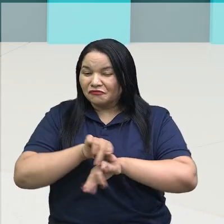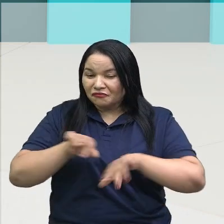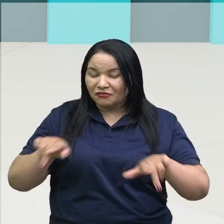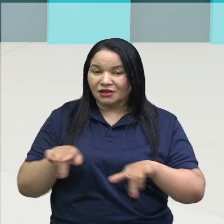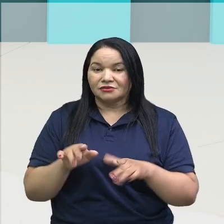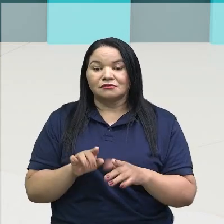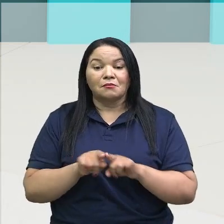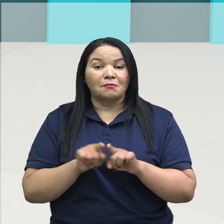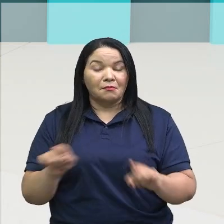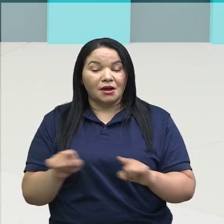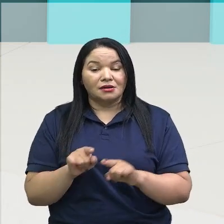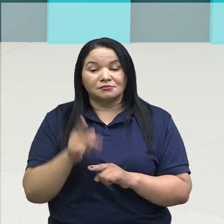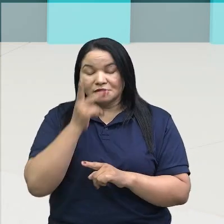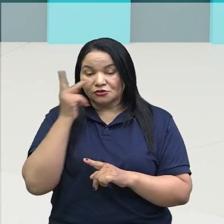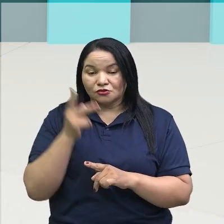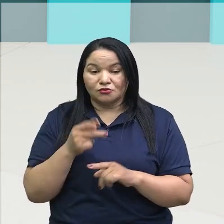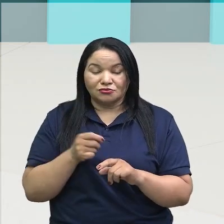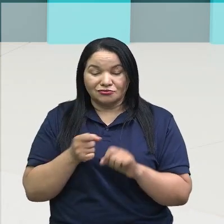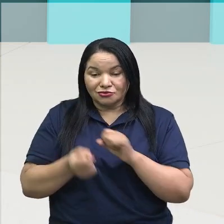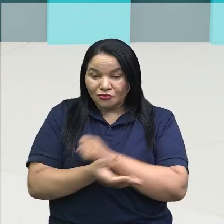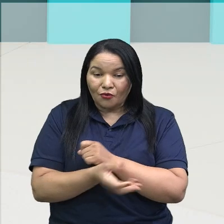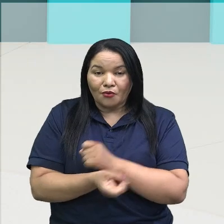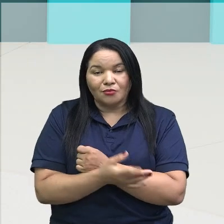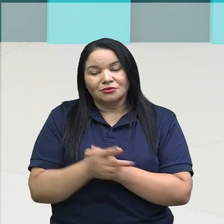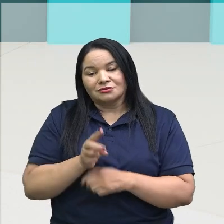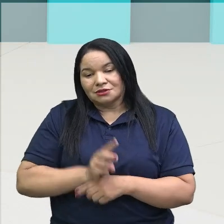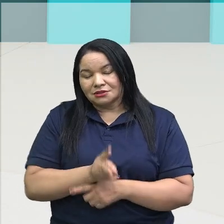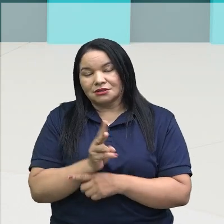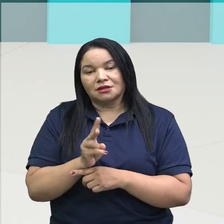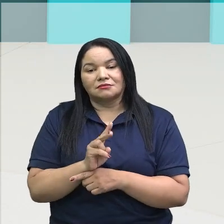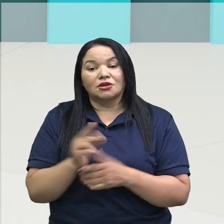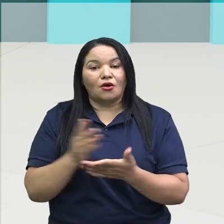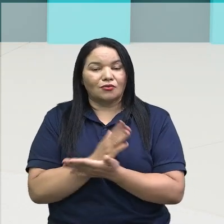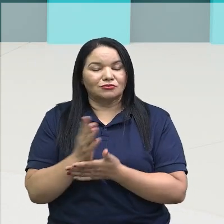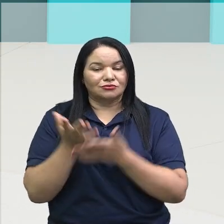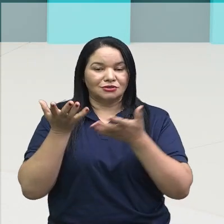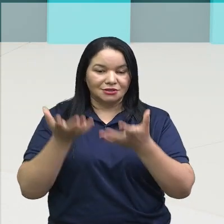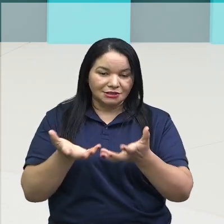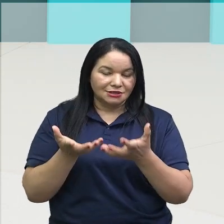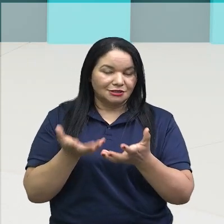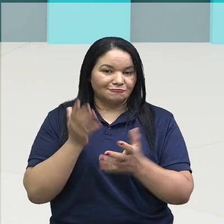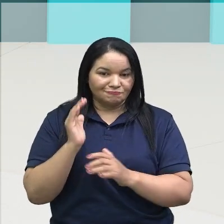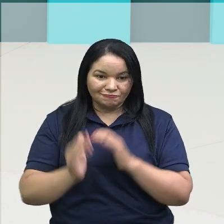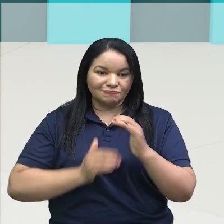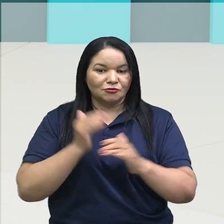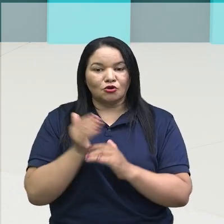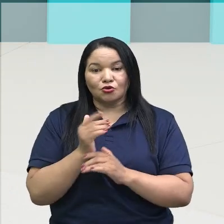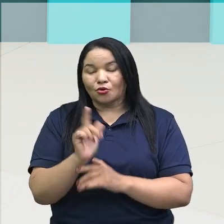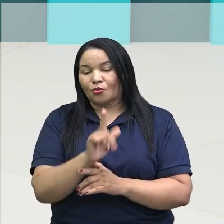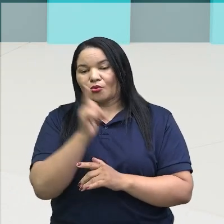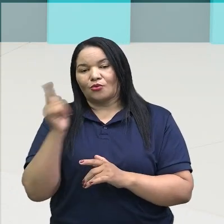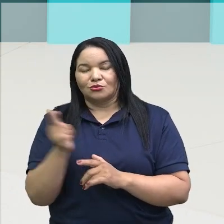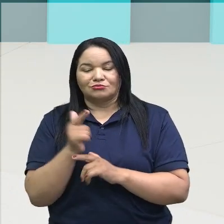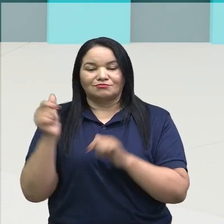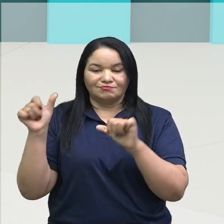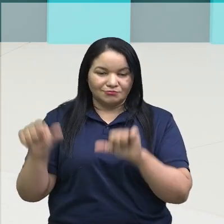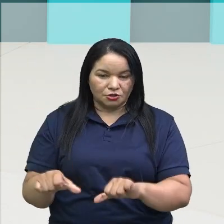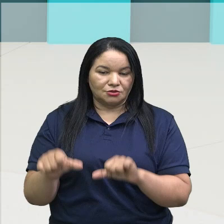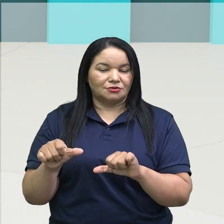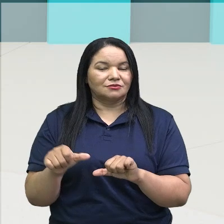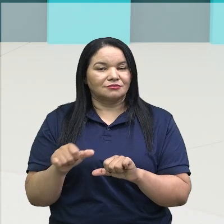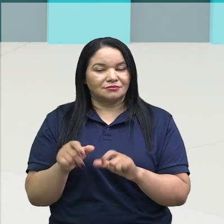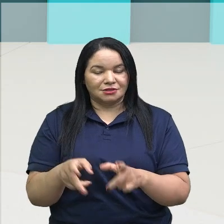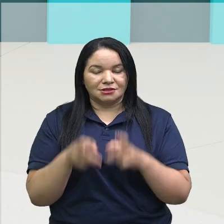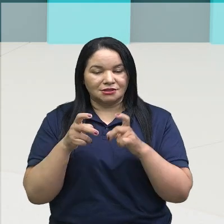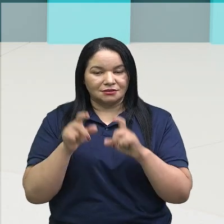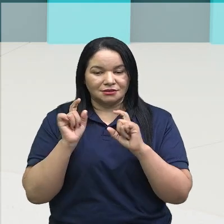corrupção e, claro, querendo se beneficiar, se ficar bem, enquanto outros estão ali em uma pior. Então, observe que